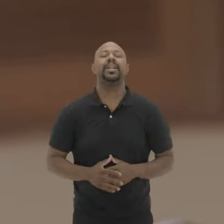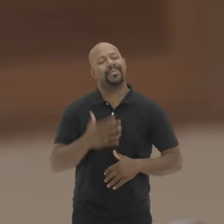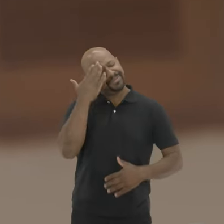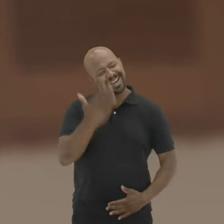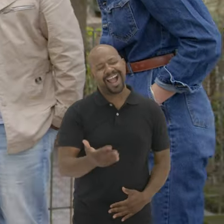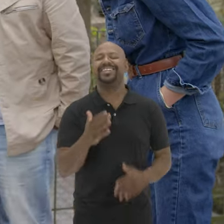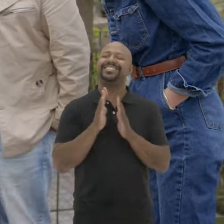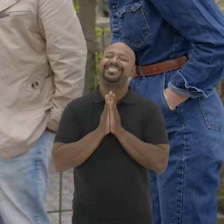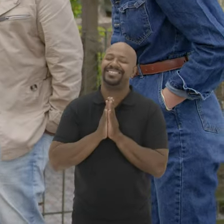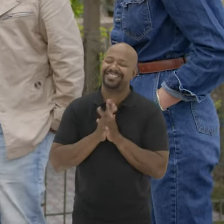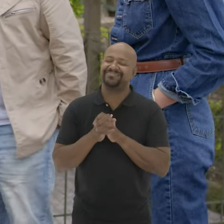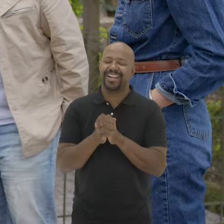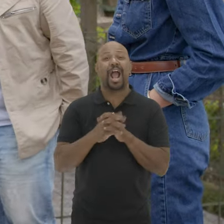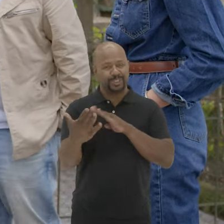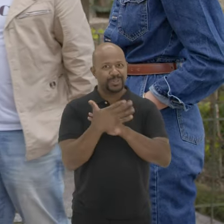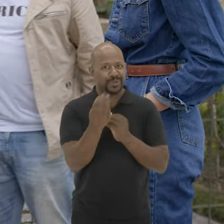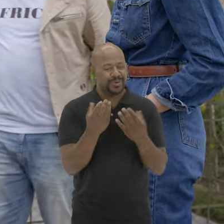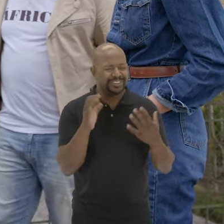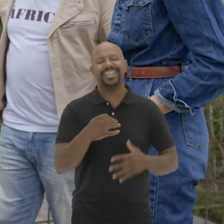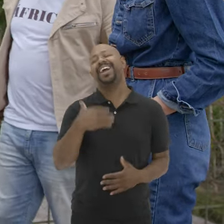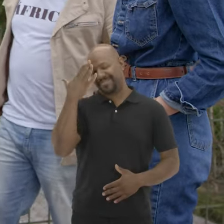muito obrigado obrigado